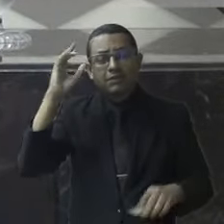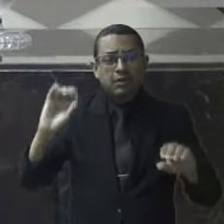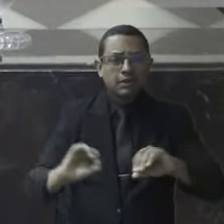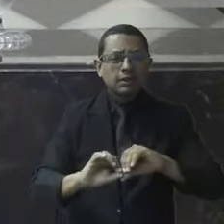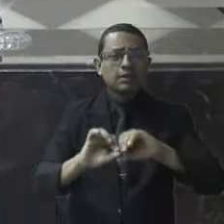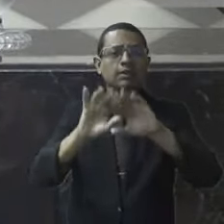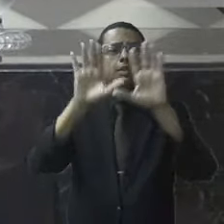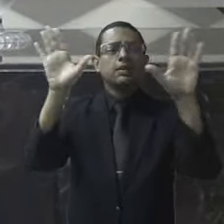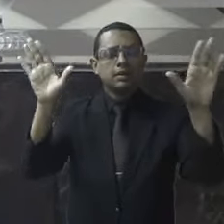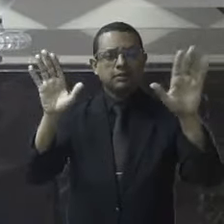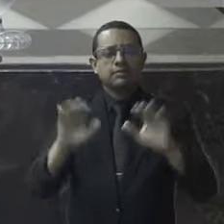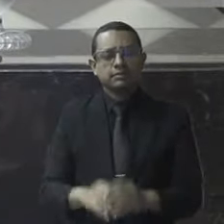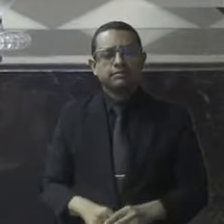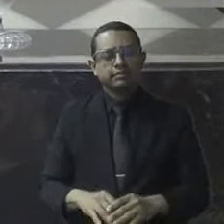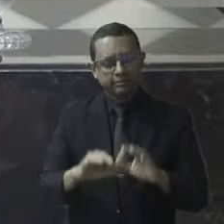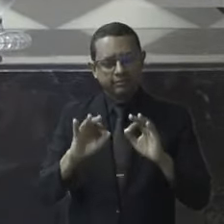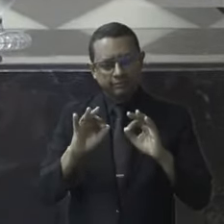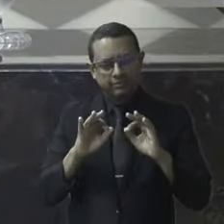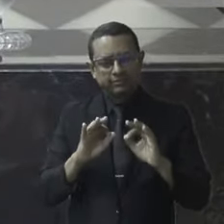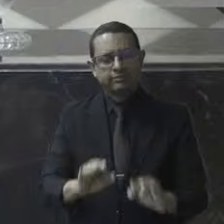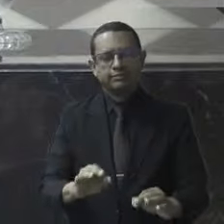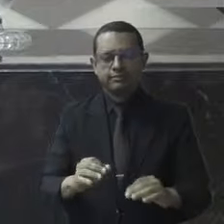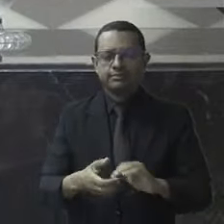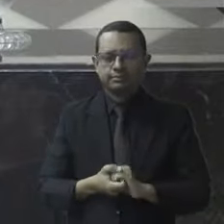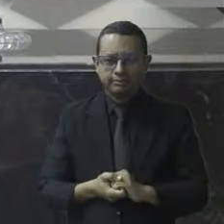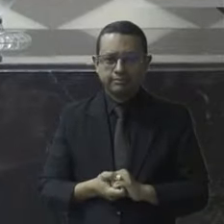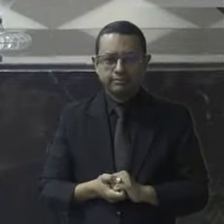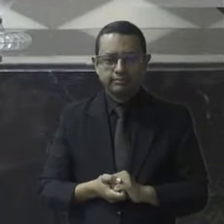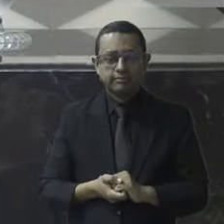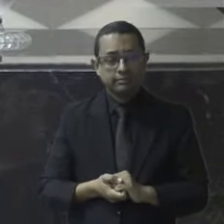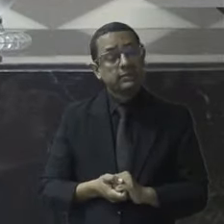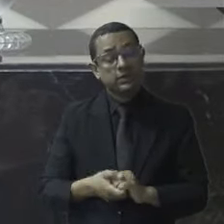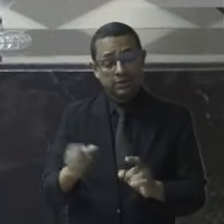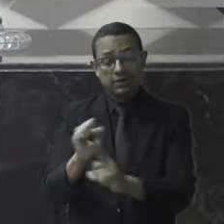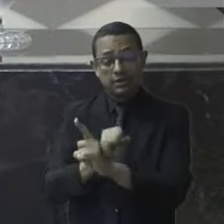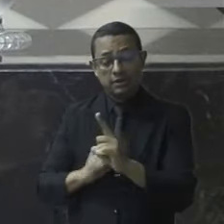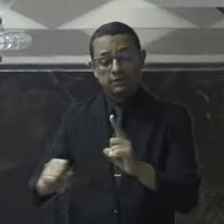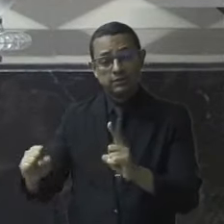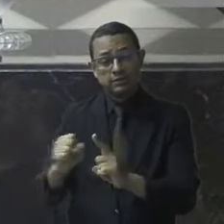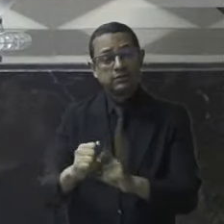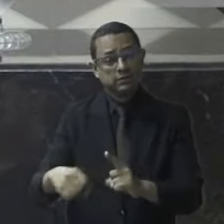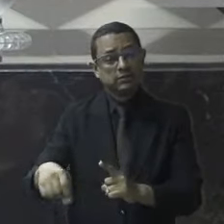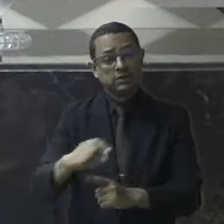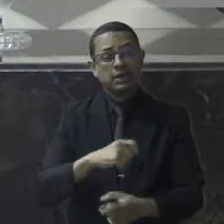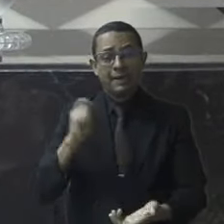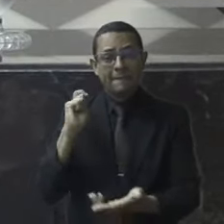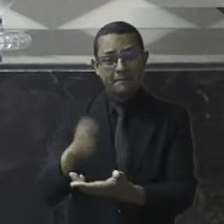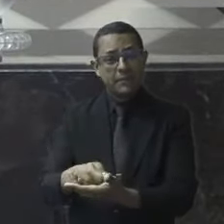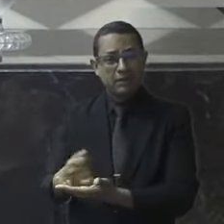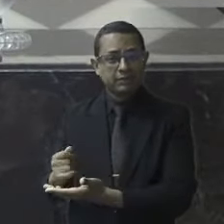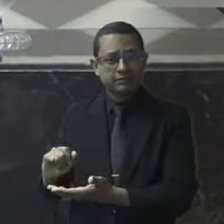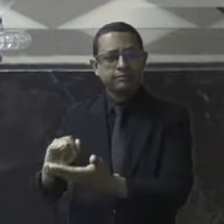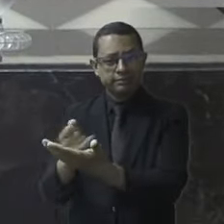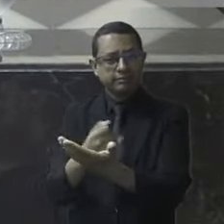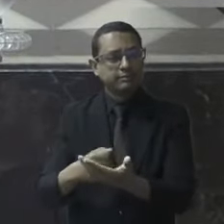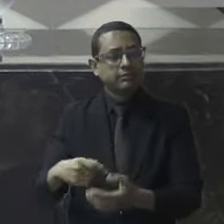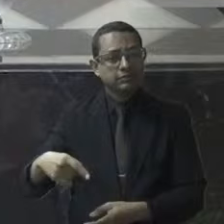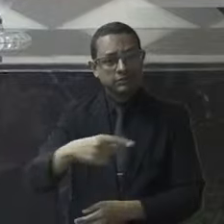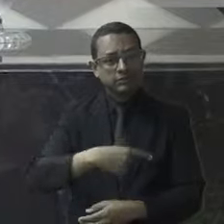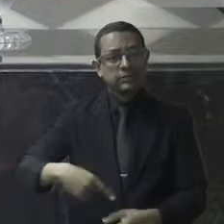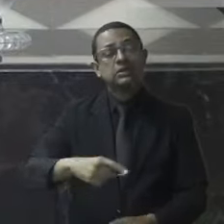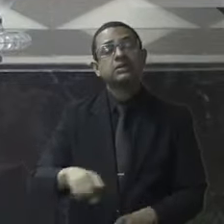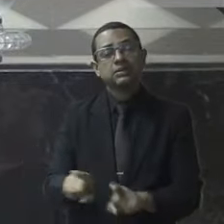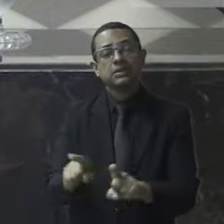transparência, com legitimidade, com eficiência, que a nossa sociedade, que paga os nossos impostos e que paga os